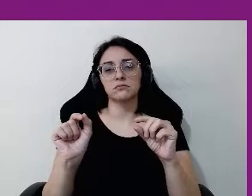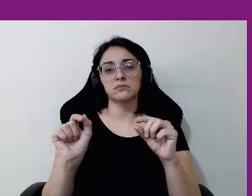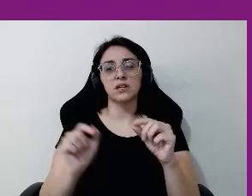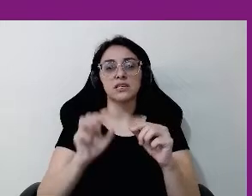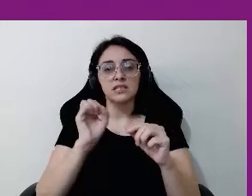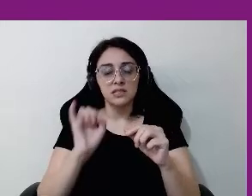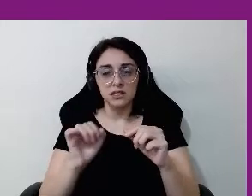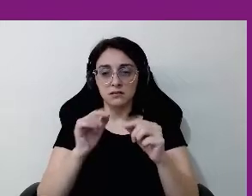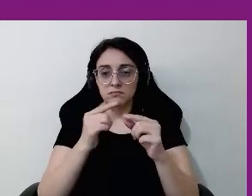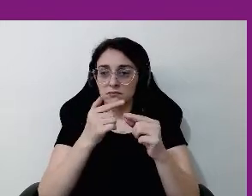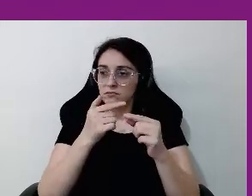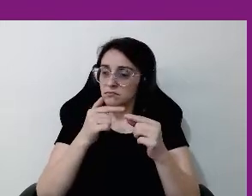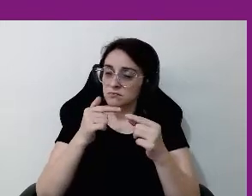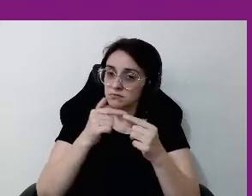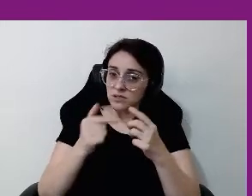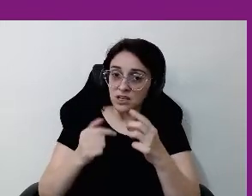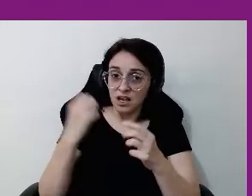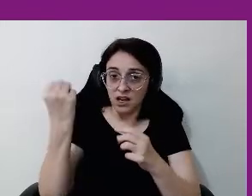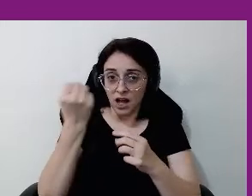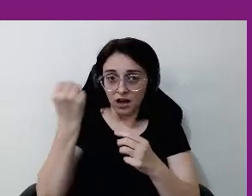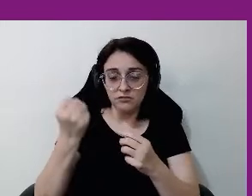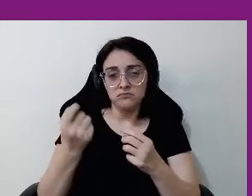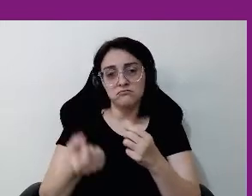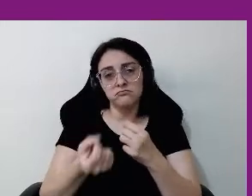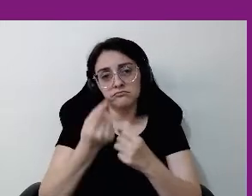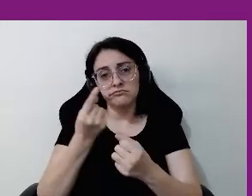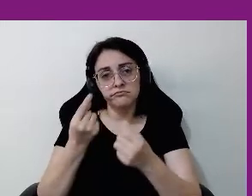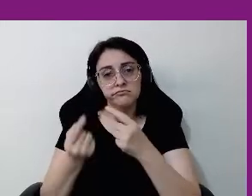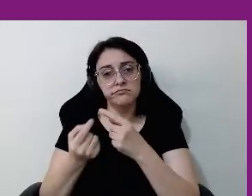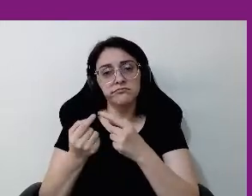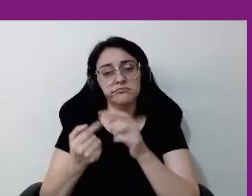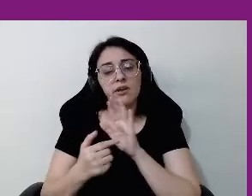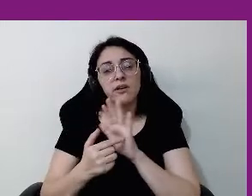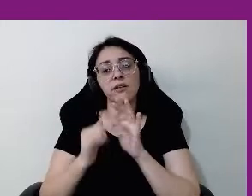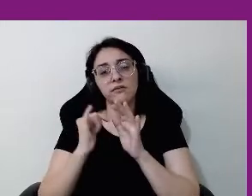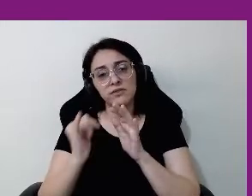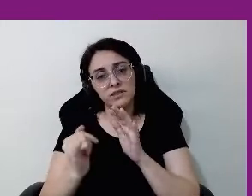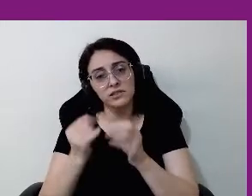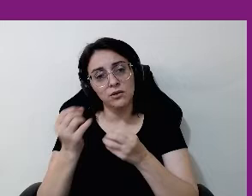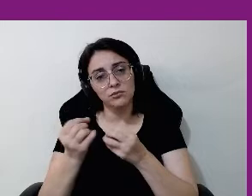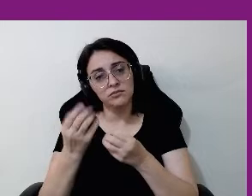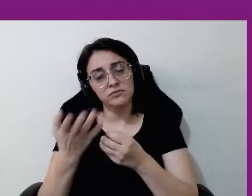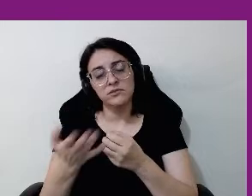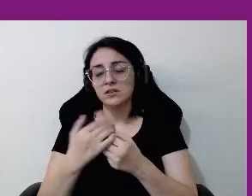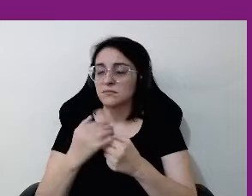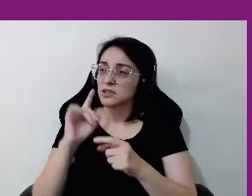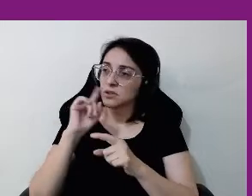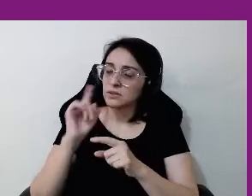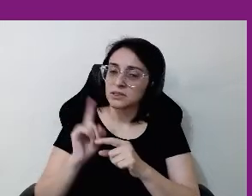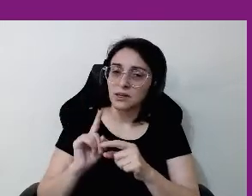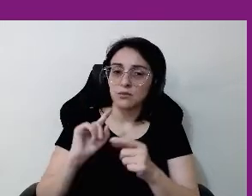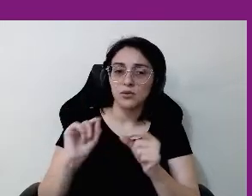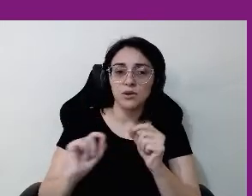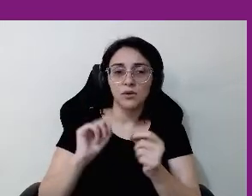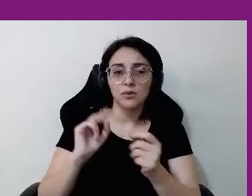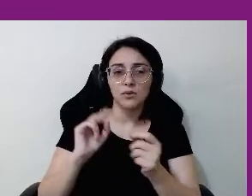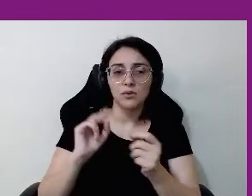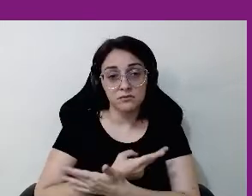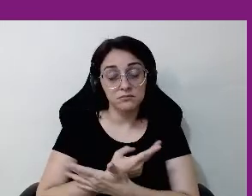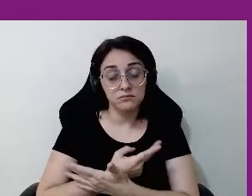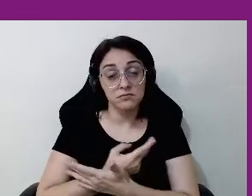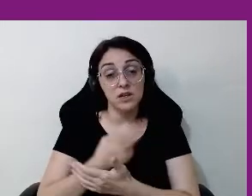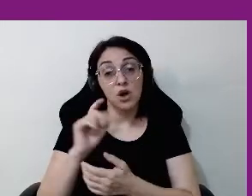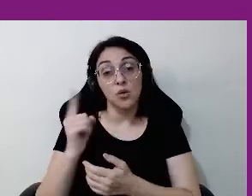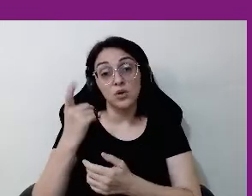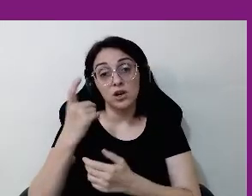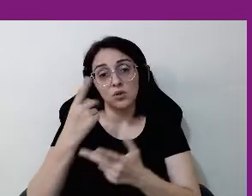eventos adversos graves, raramente eles são reportados como deveriam, então nós não sabemos o que acontece. A única